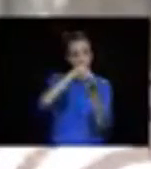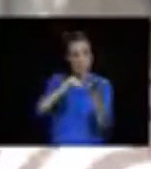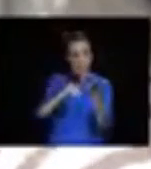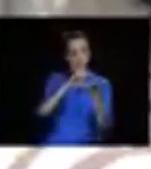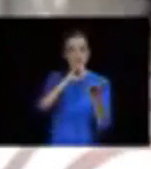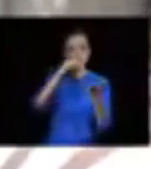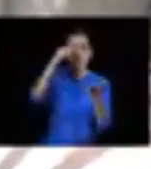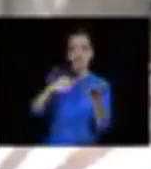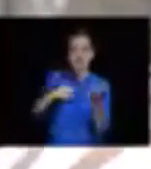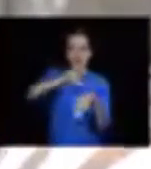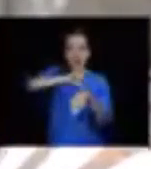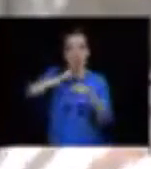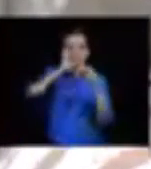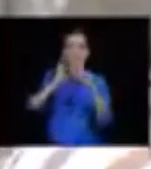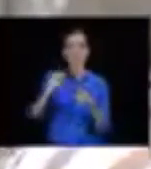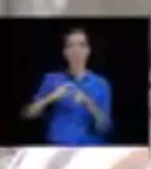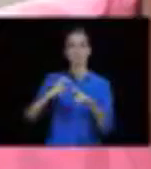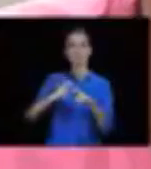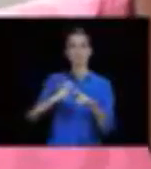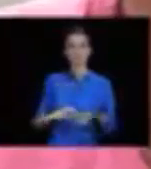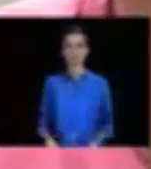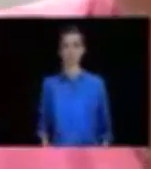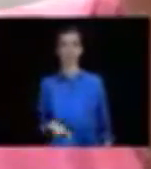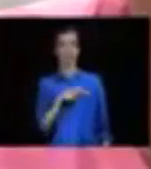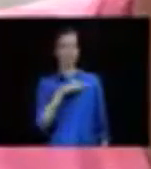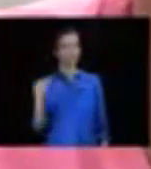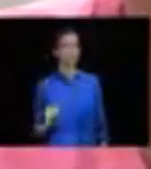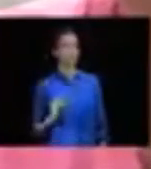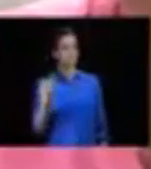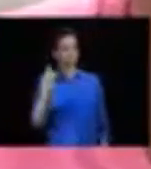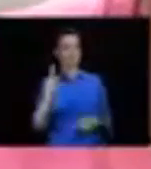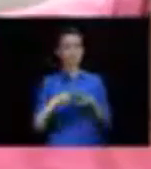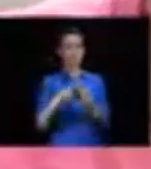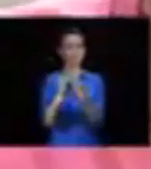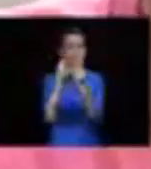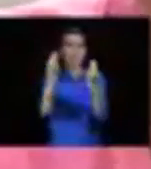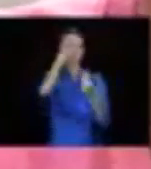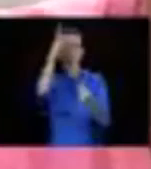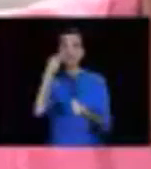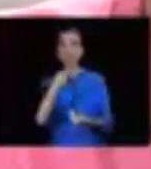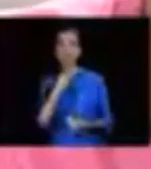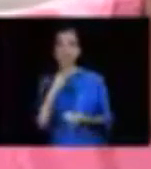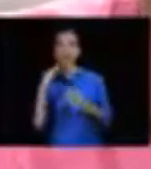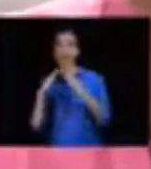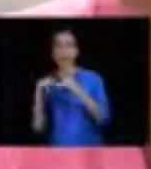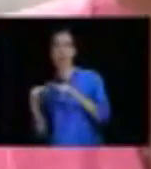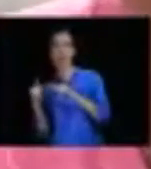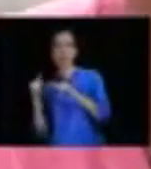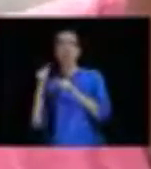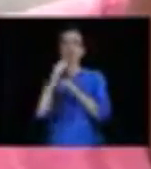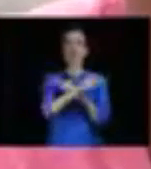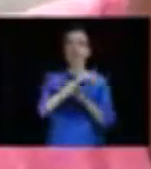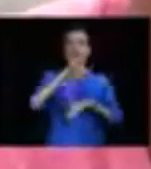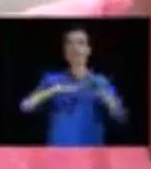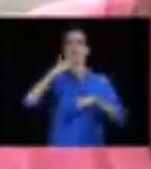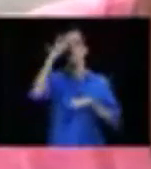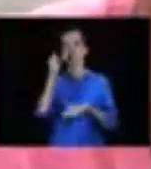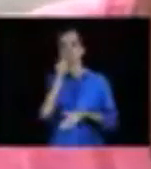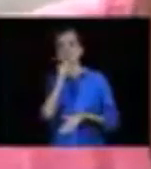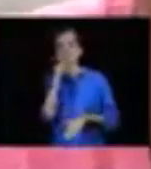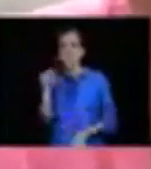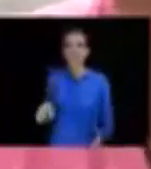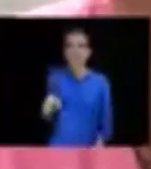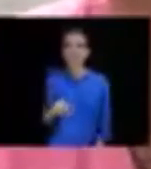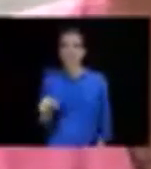dia certo, a hora certa de um médico. Esse serviço é fundamental, porque muita gente não tem como se deslocar da residência, quem tem pessoas